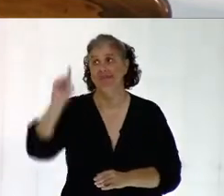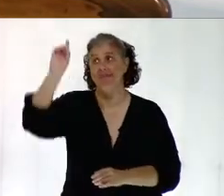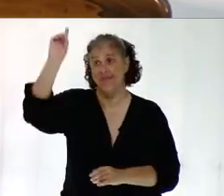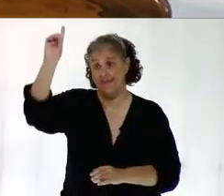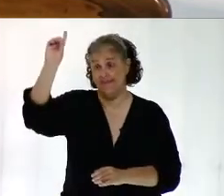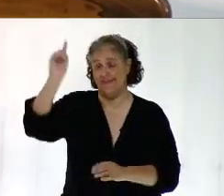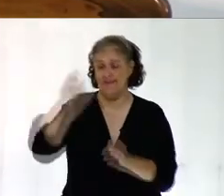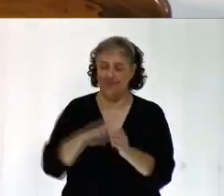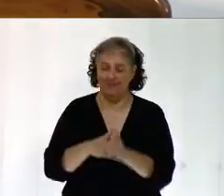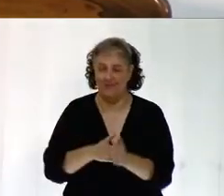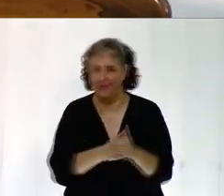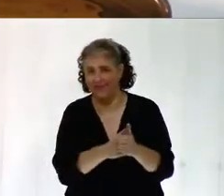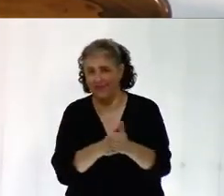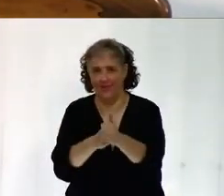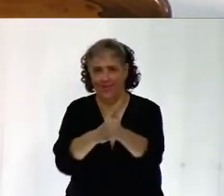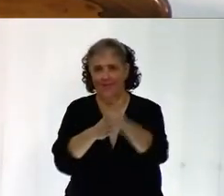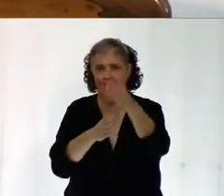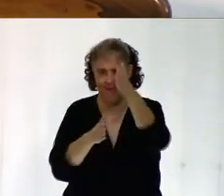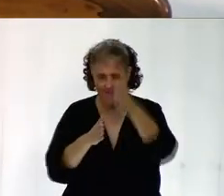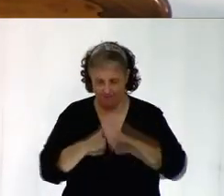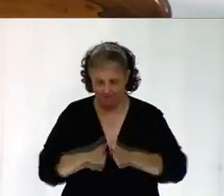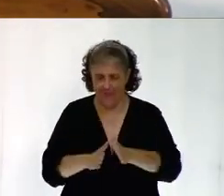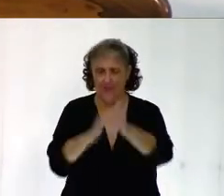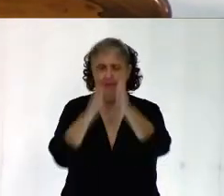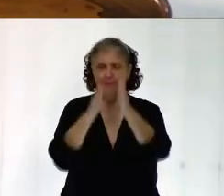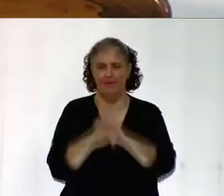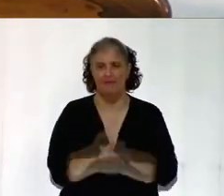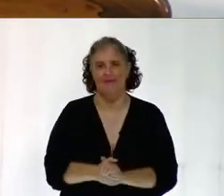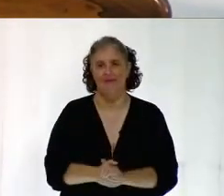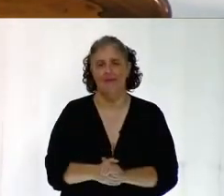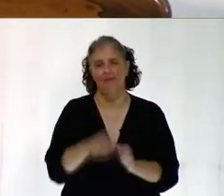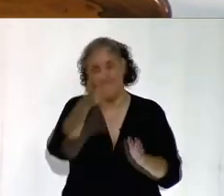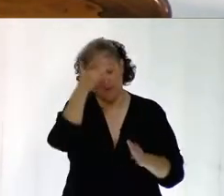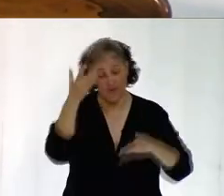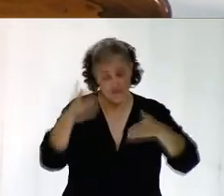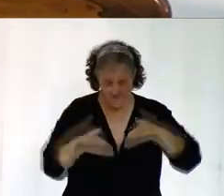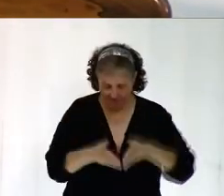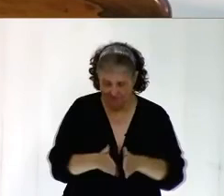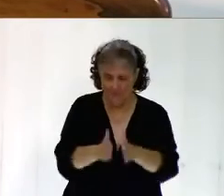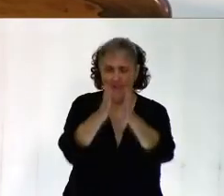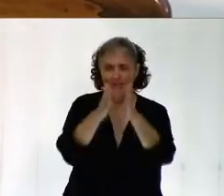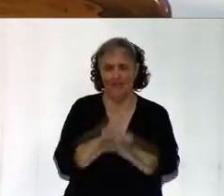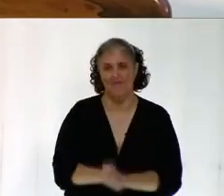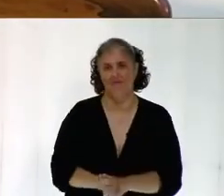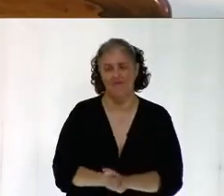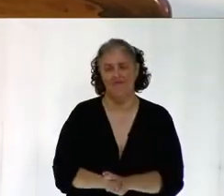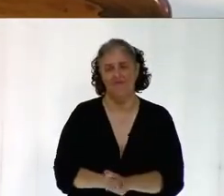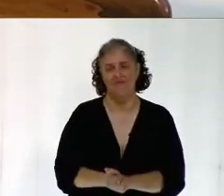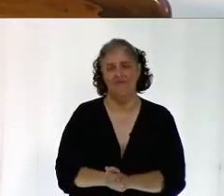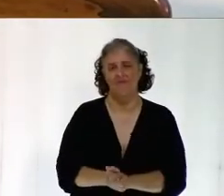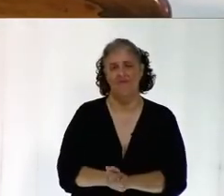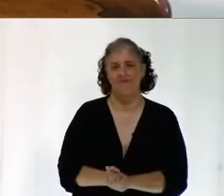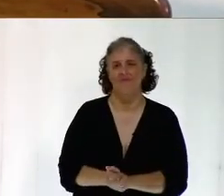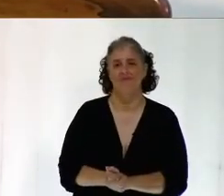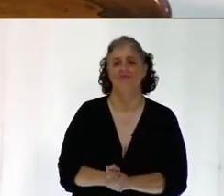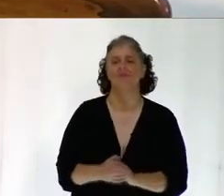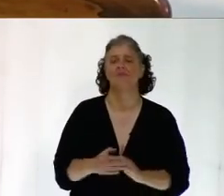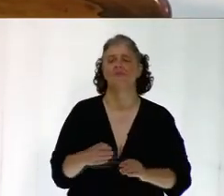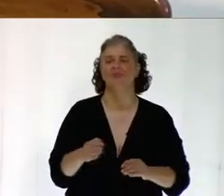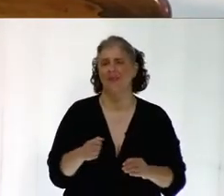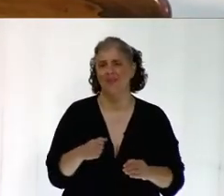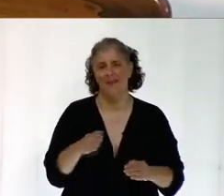um filho dele morto nessa cruz para que pessoas caminha nesse caminho não a desonra maior do que